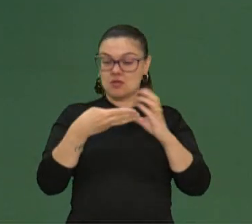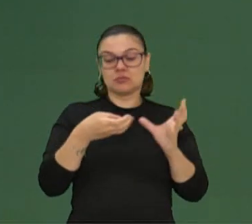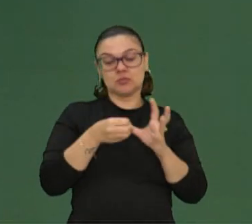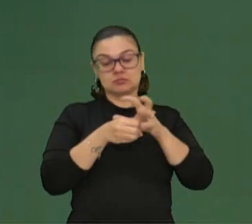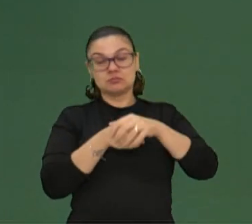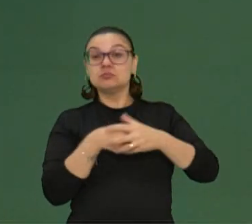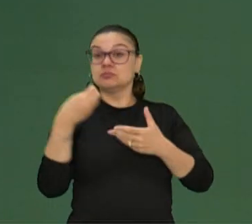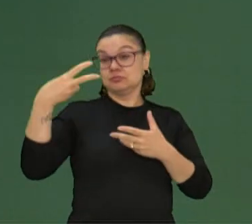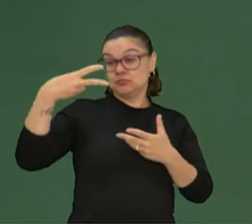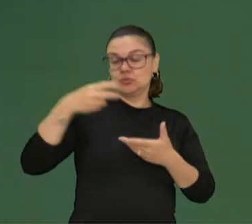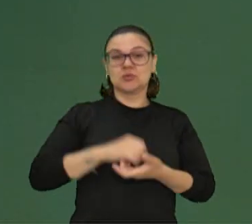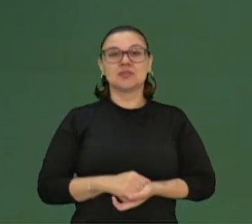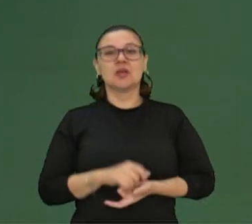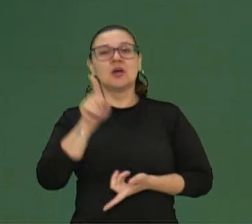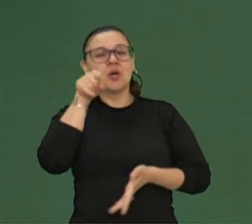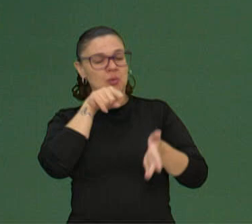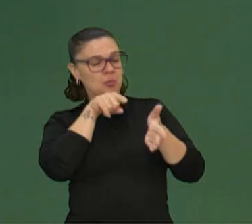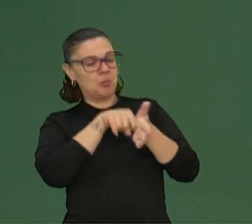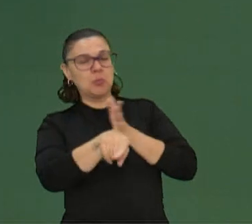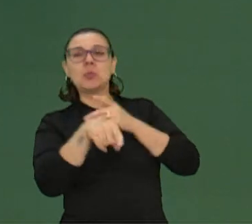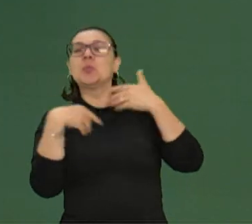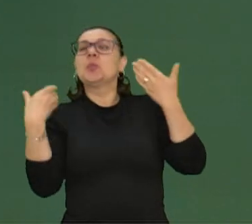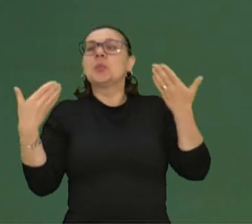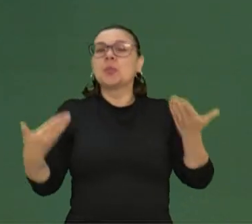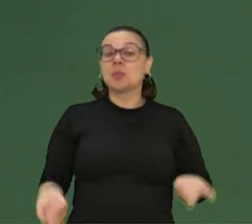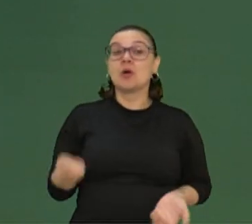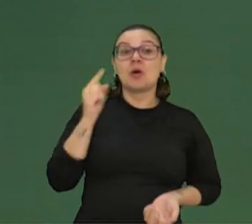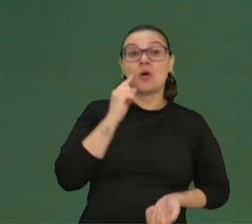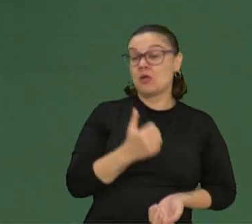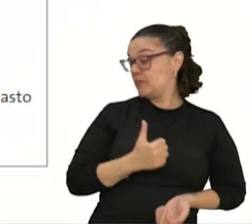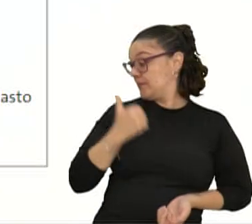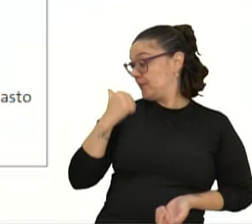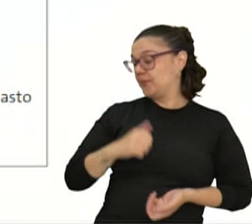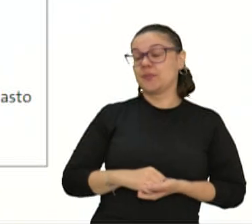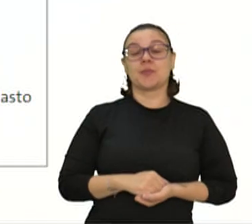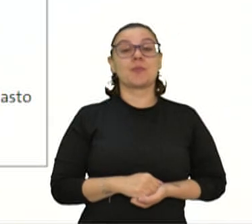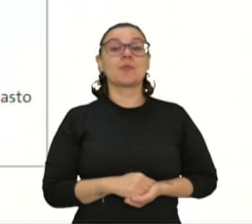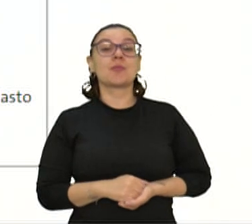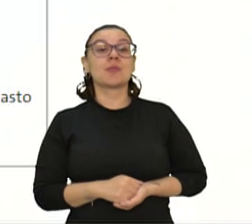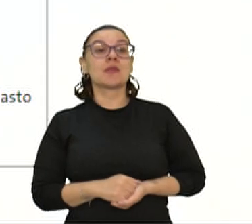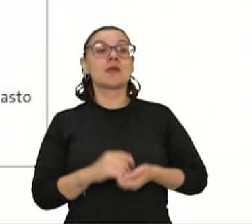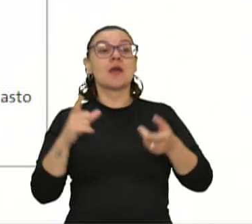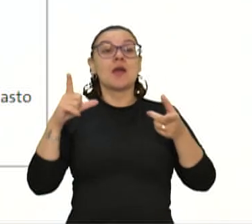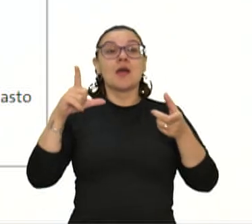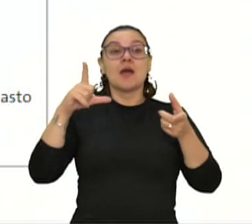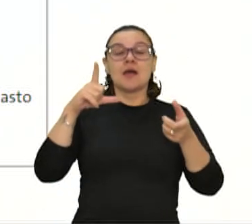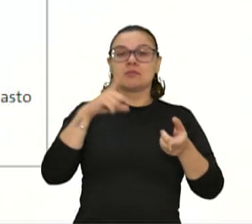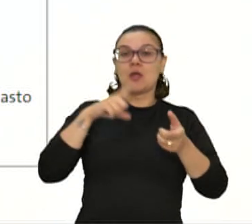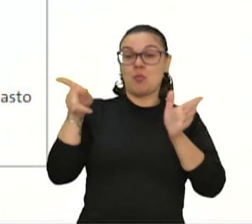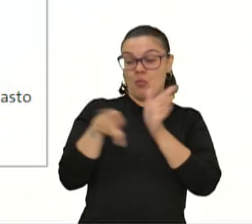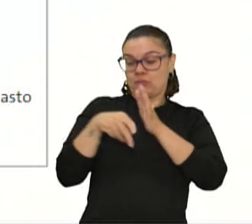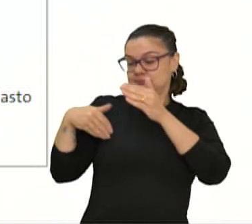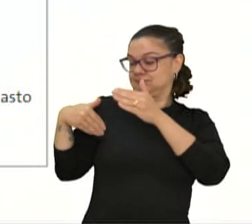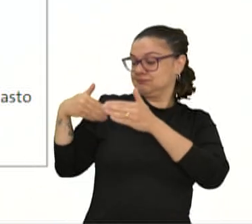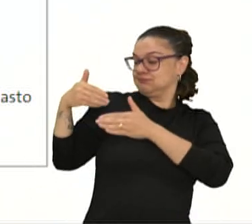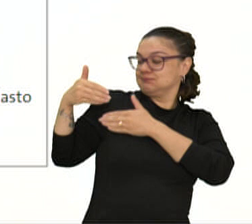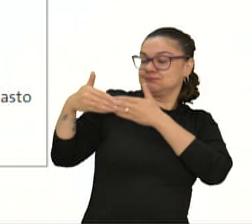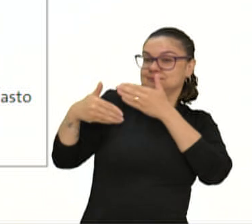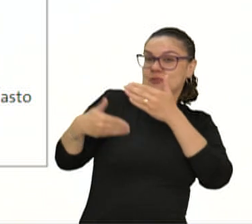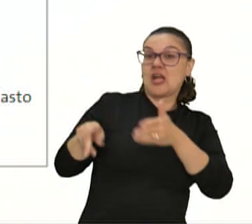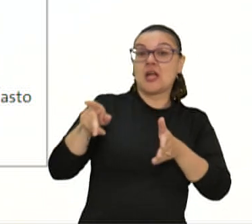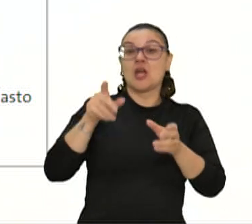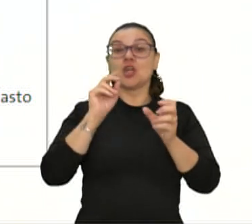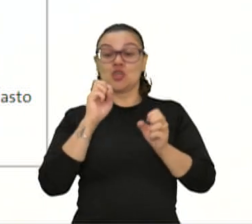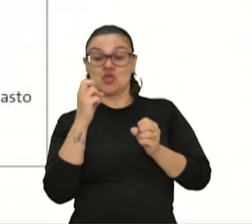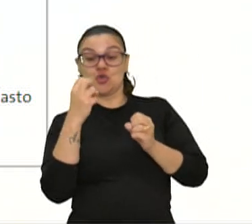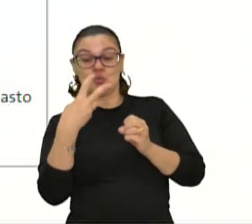para dentro. Por que que eu fiz essa pergunta? Por causa disso aqui, gente. A gente tem indícios evolutivos que duas